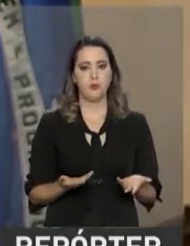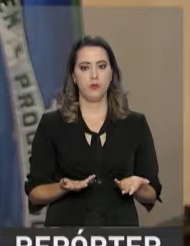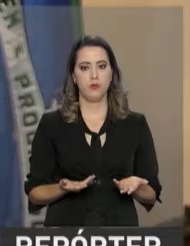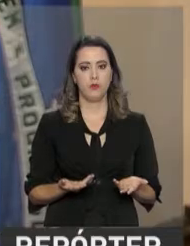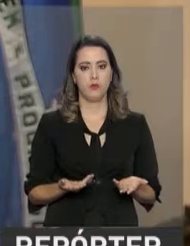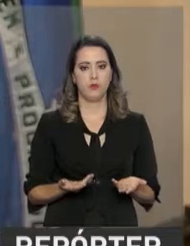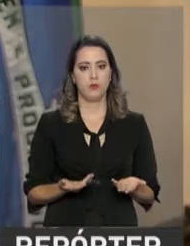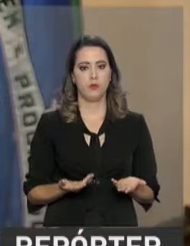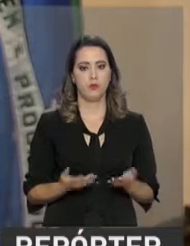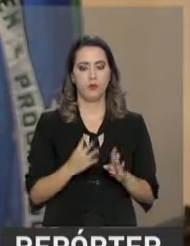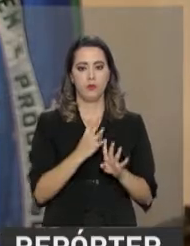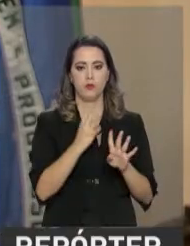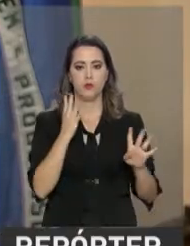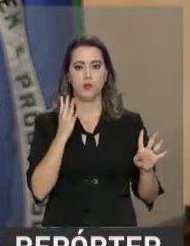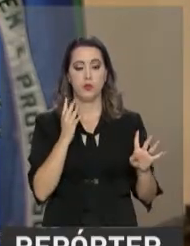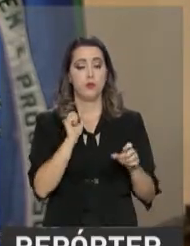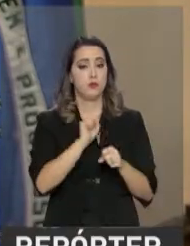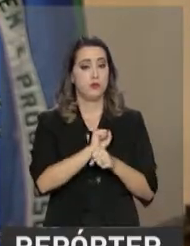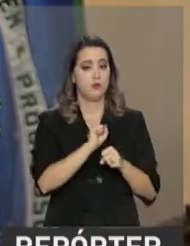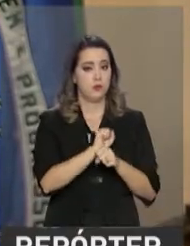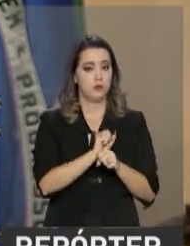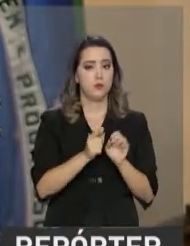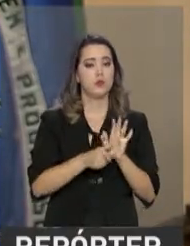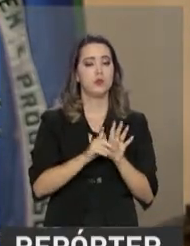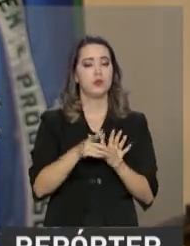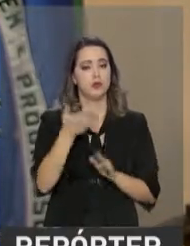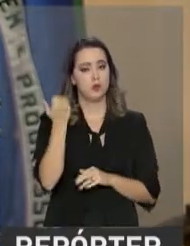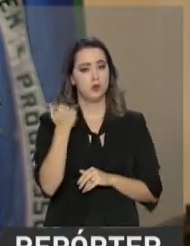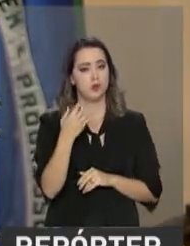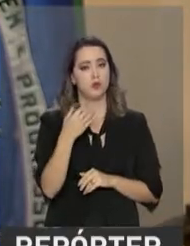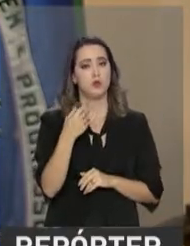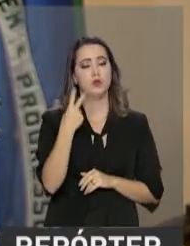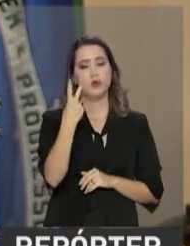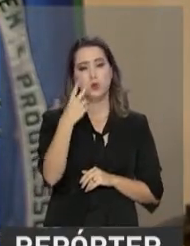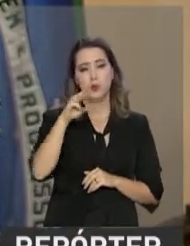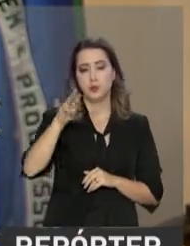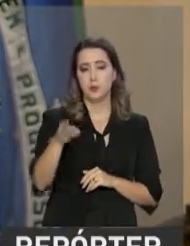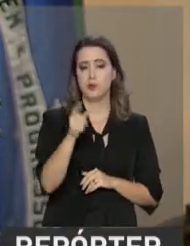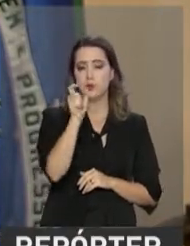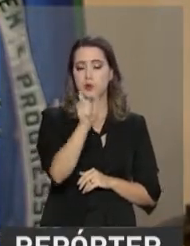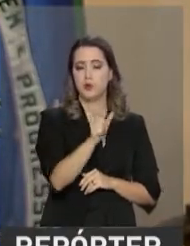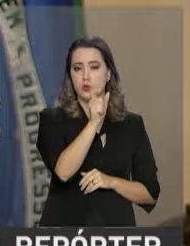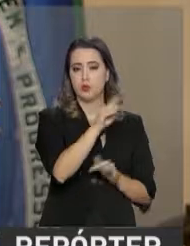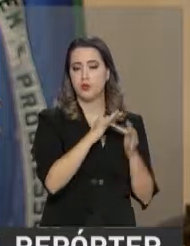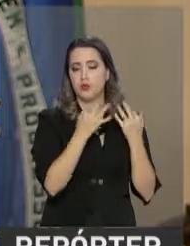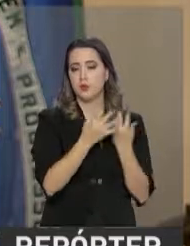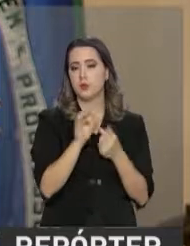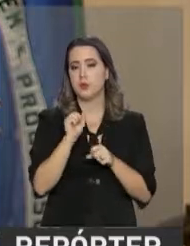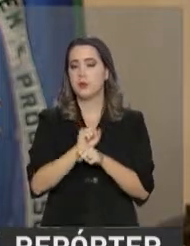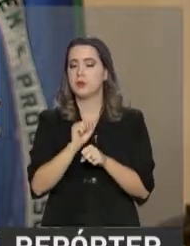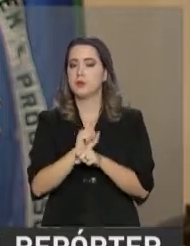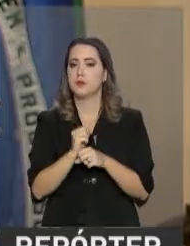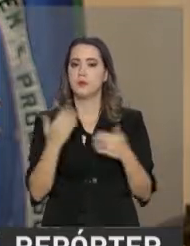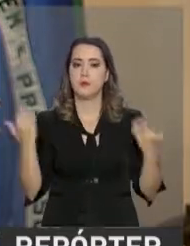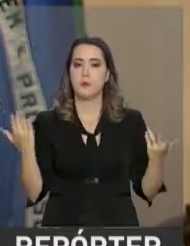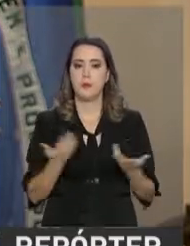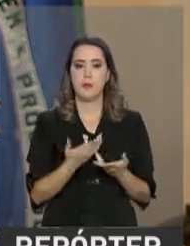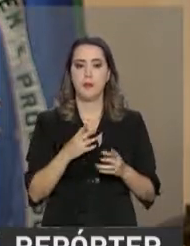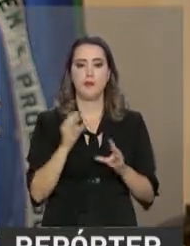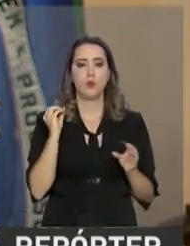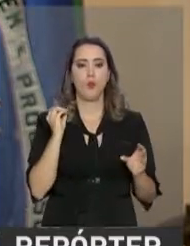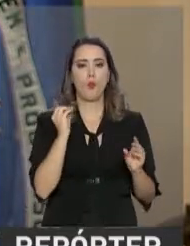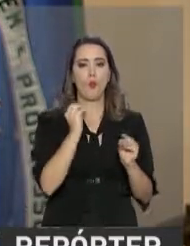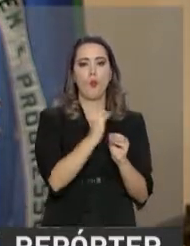ua fila de espera que já chegou a ser quase dois milhões de famílias no governo passado foi